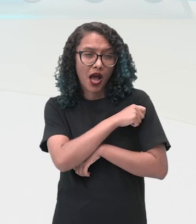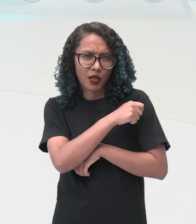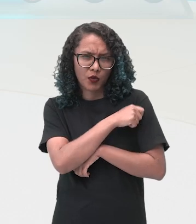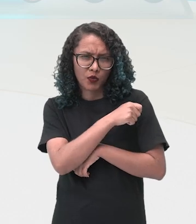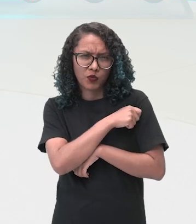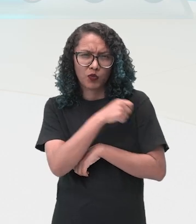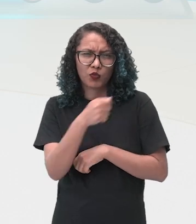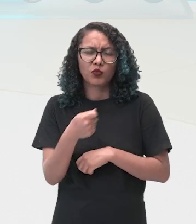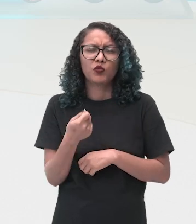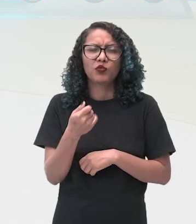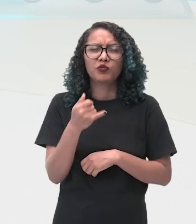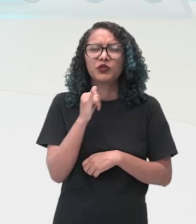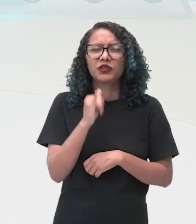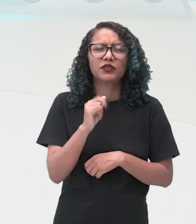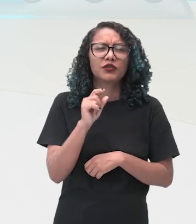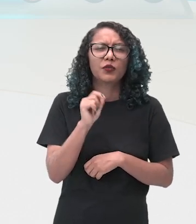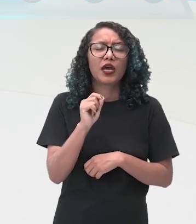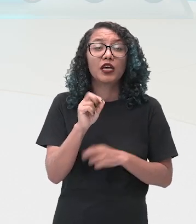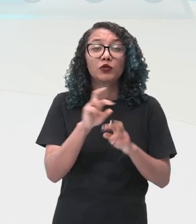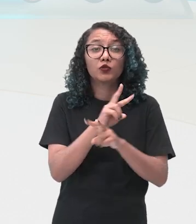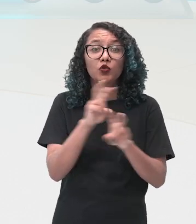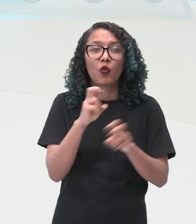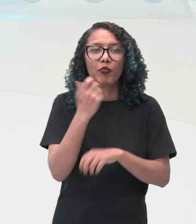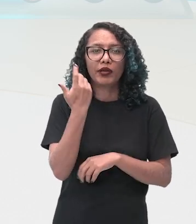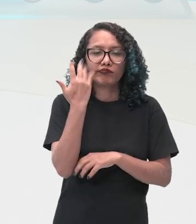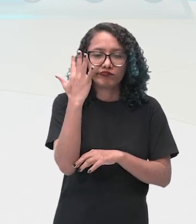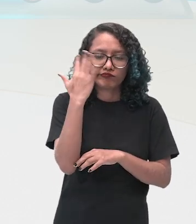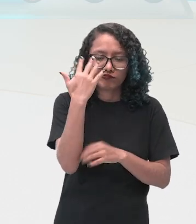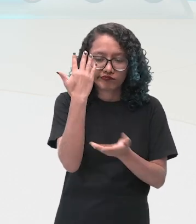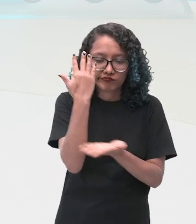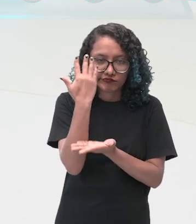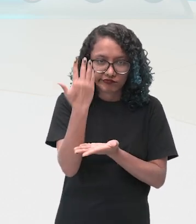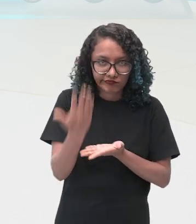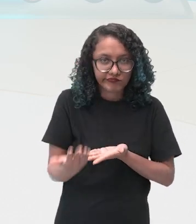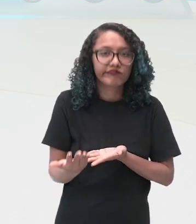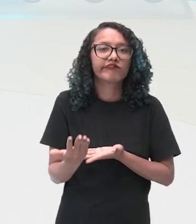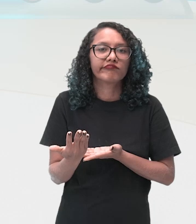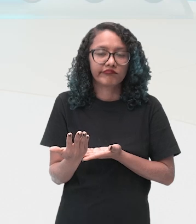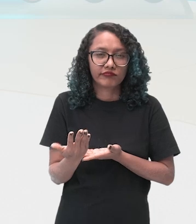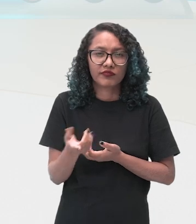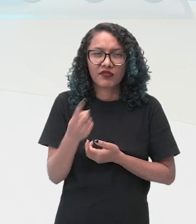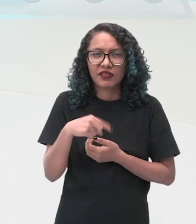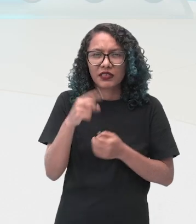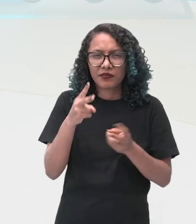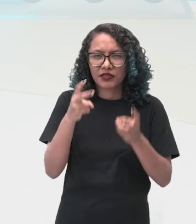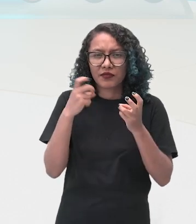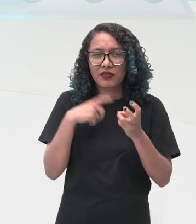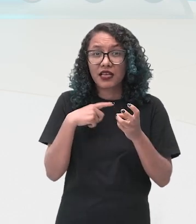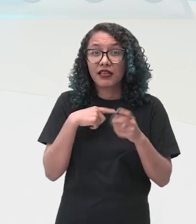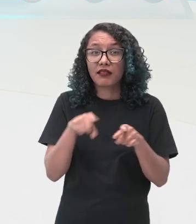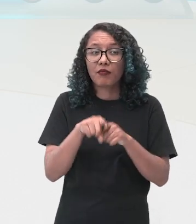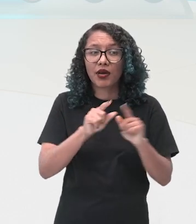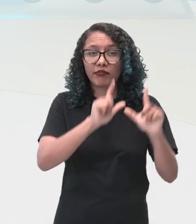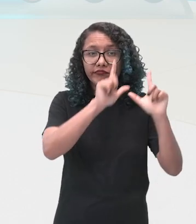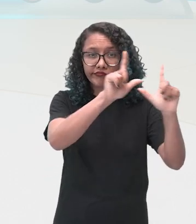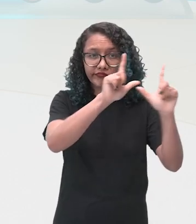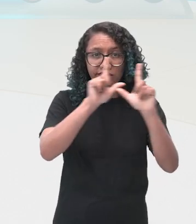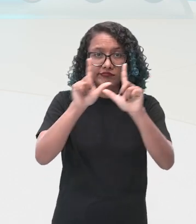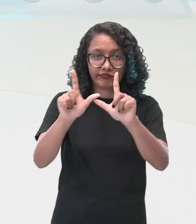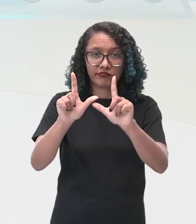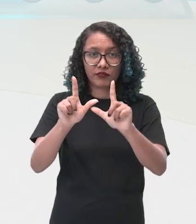do desmatamento. E vocês puderam observar que nós tínhamos na sala de aula 2 quadros, né?